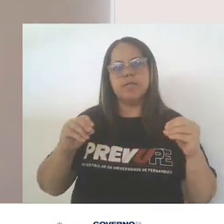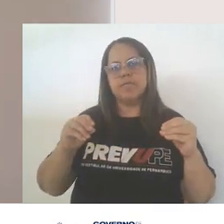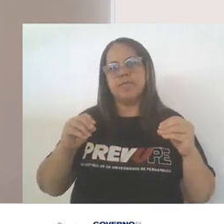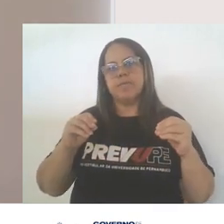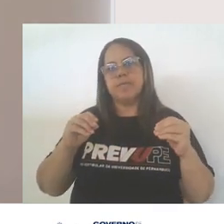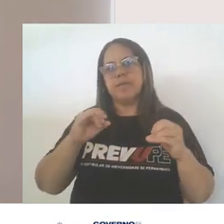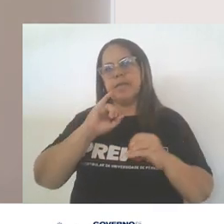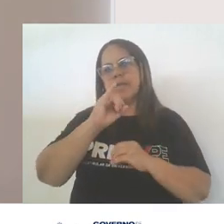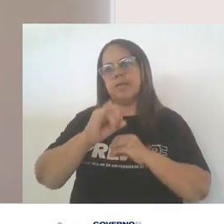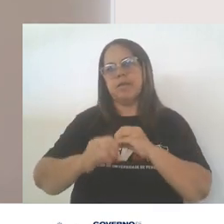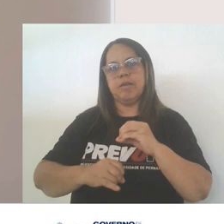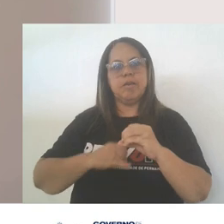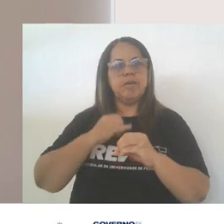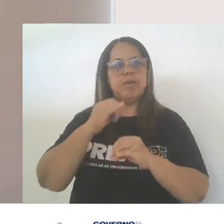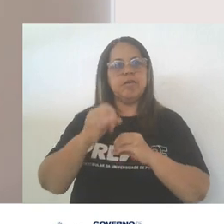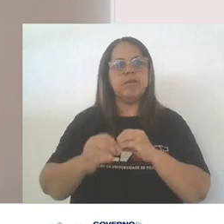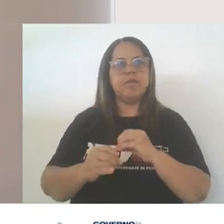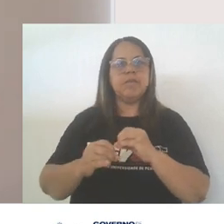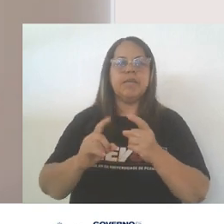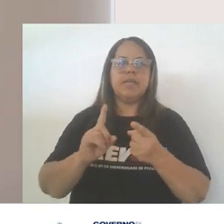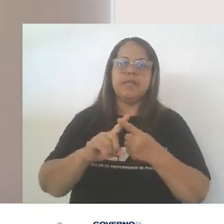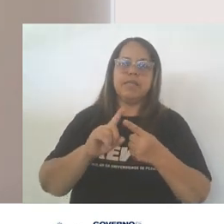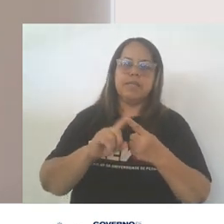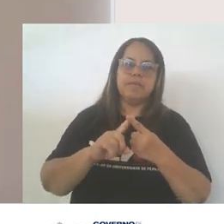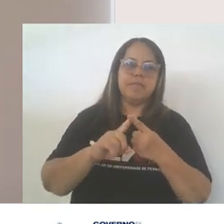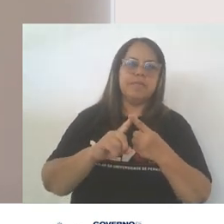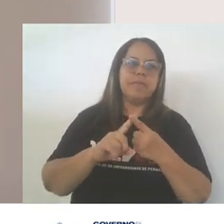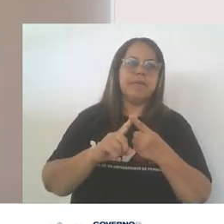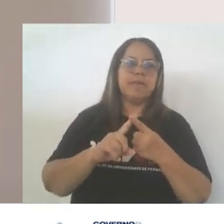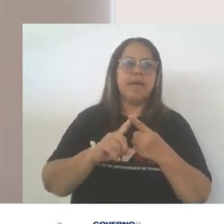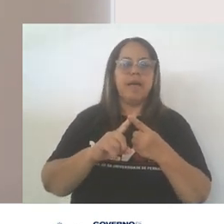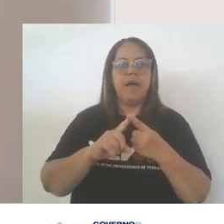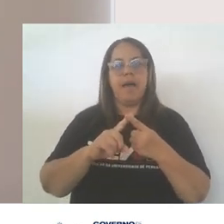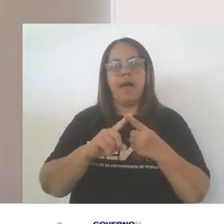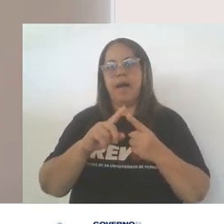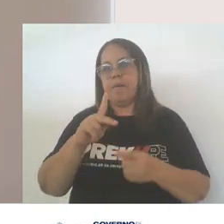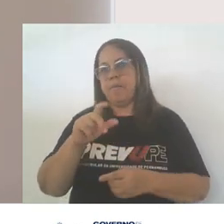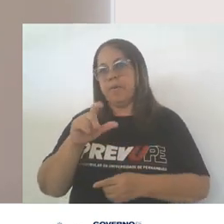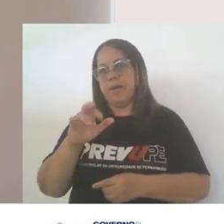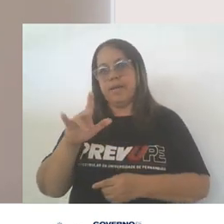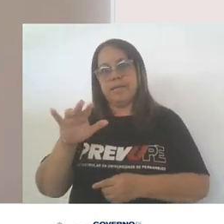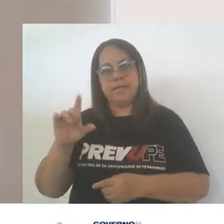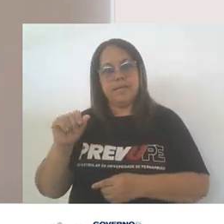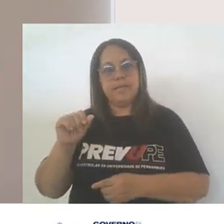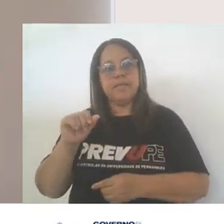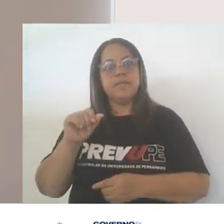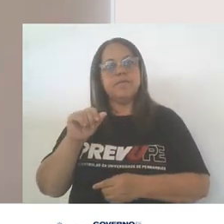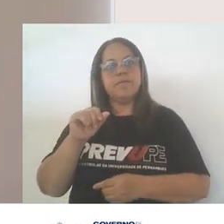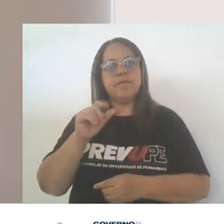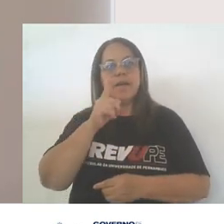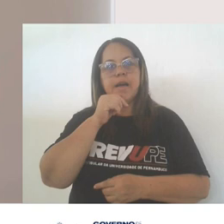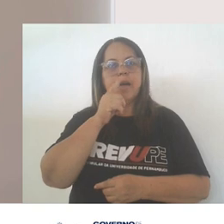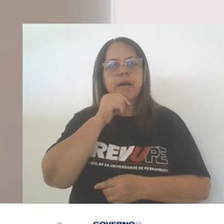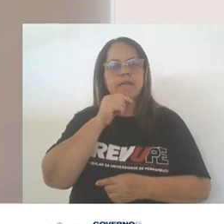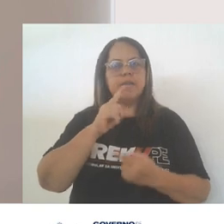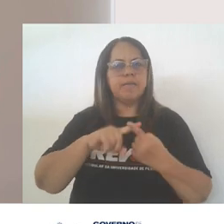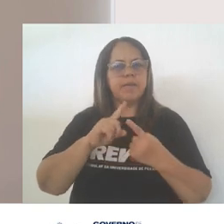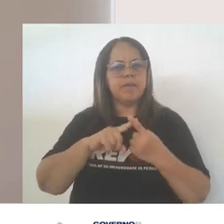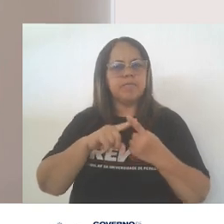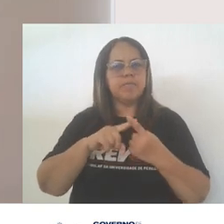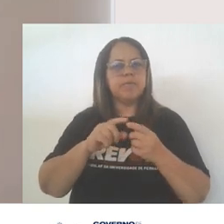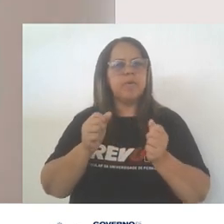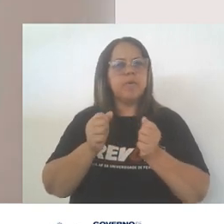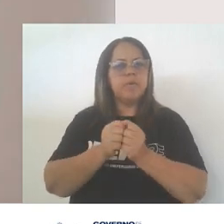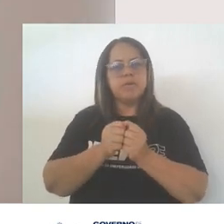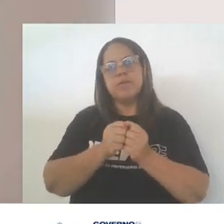Em soluções aquosas, a polaridade da água permite a dissociação iônica de comportos iônicos em